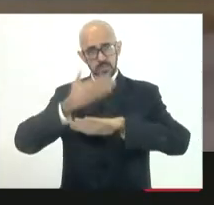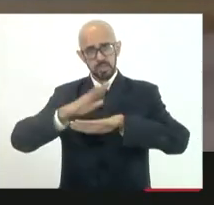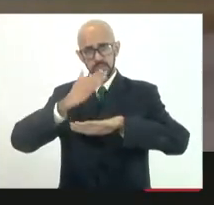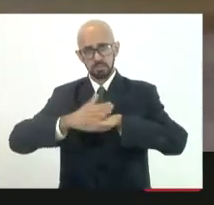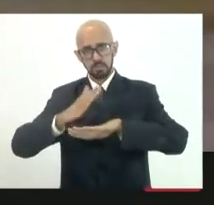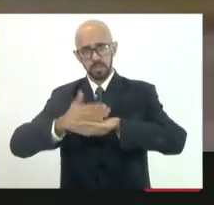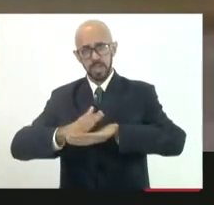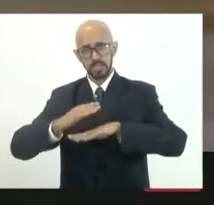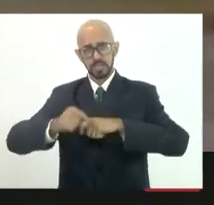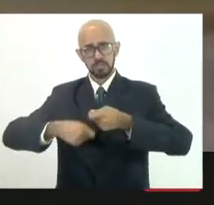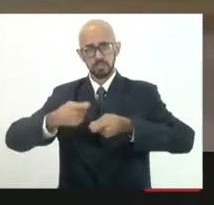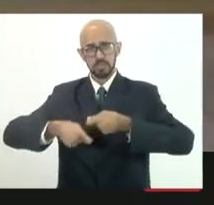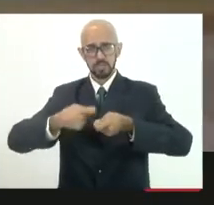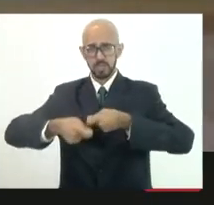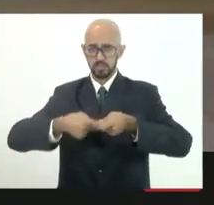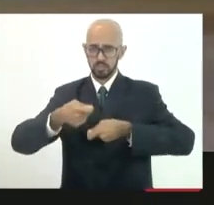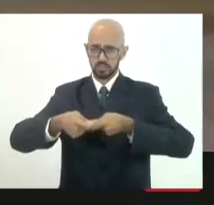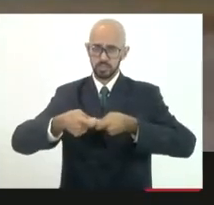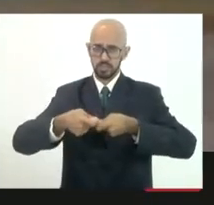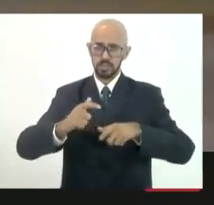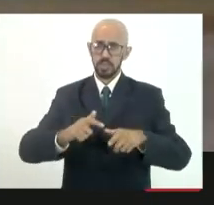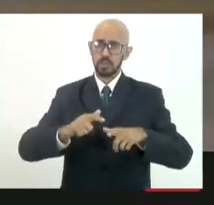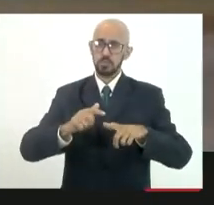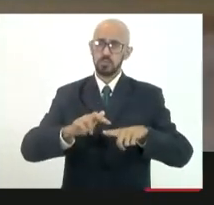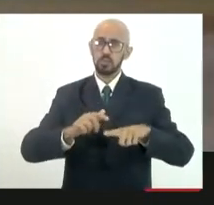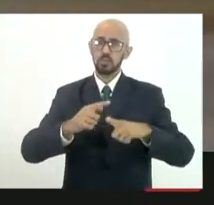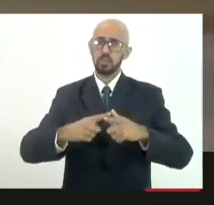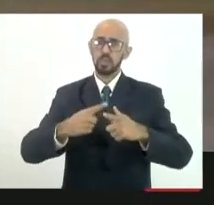práticas administrativas, já que